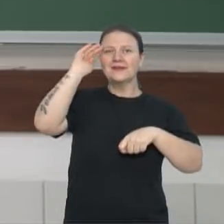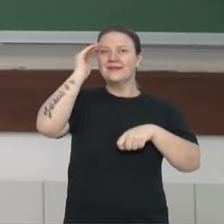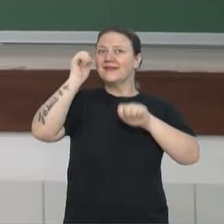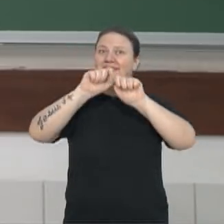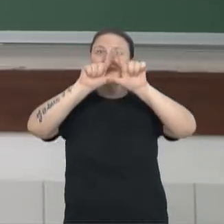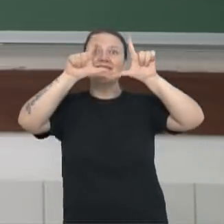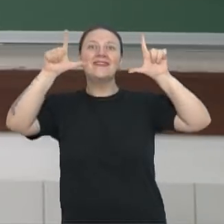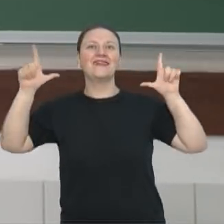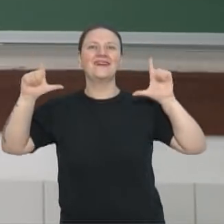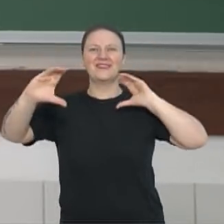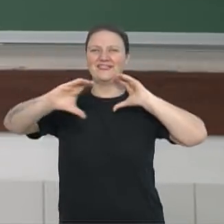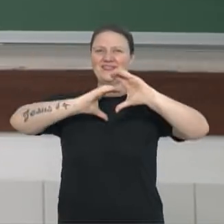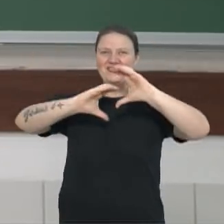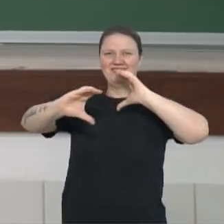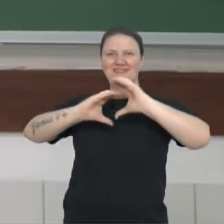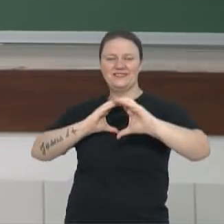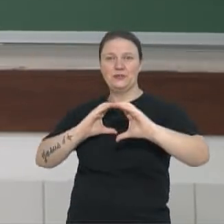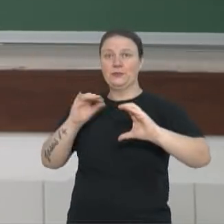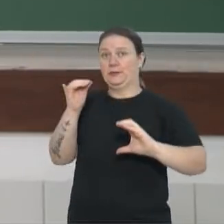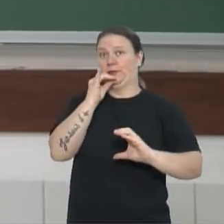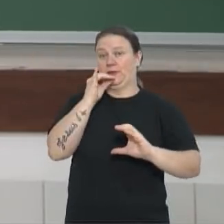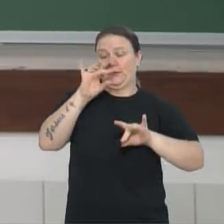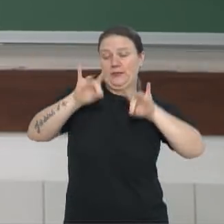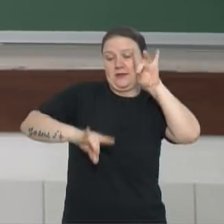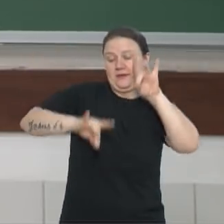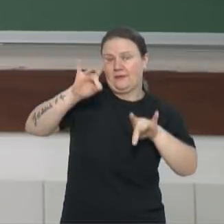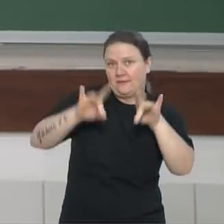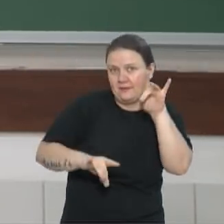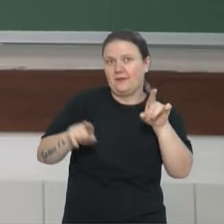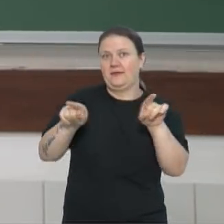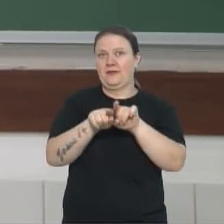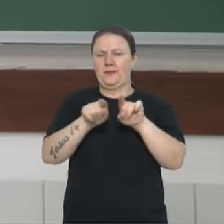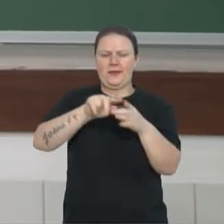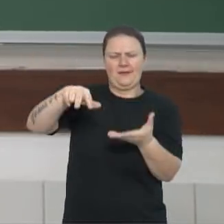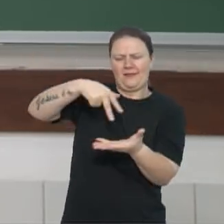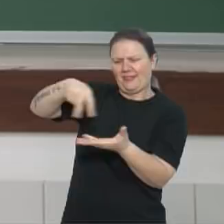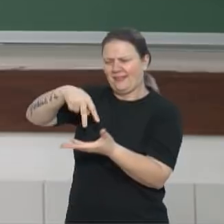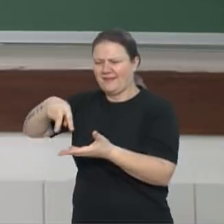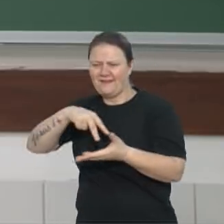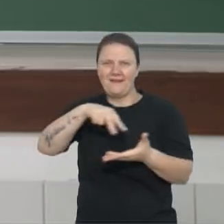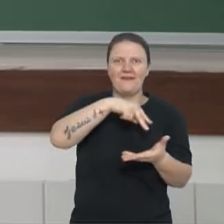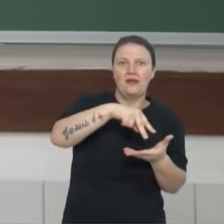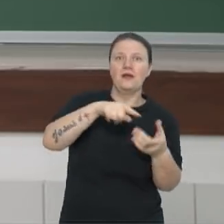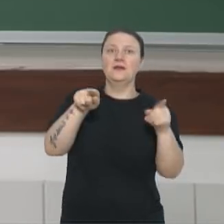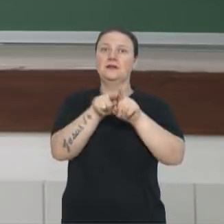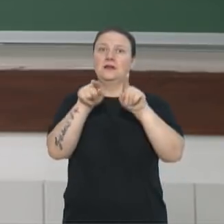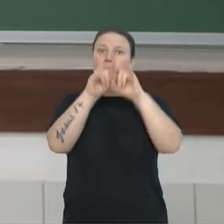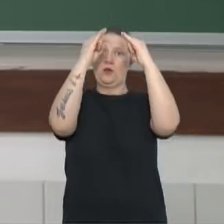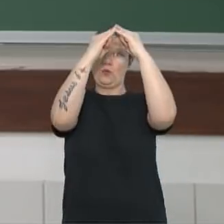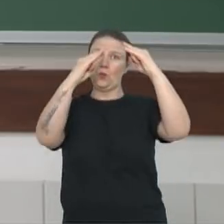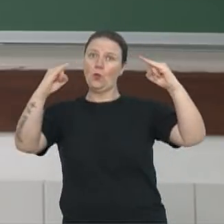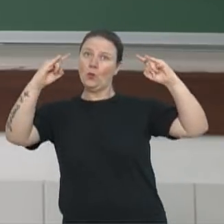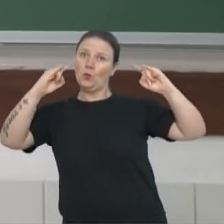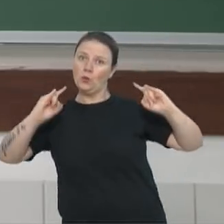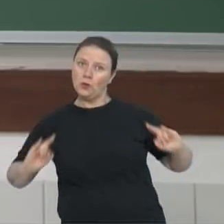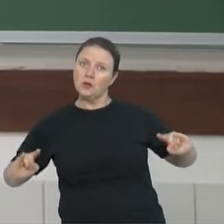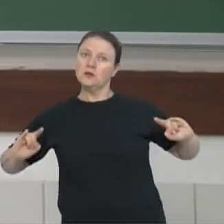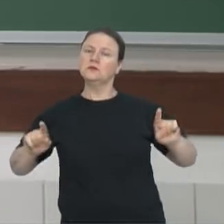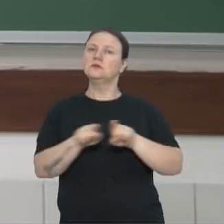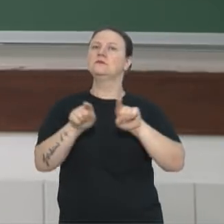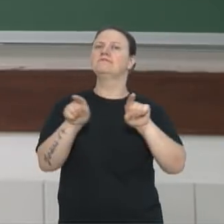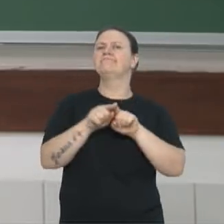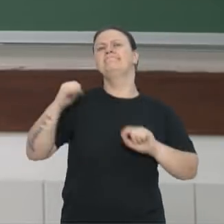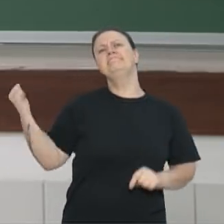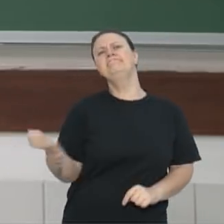gente quer comunicar. Numa peça de teatro, no espetáculo de dança, na arte circense, é bem importante